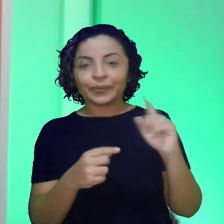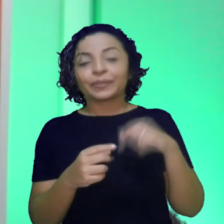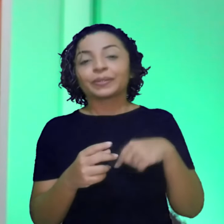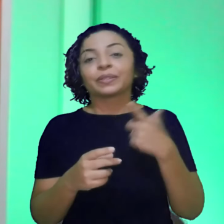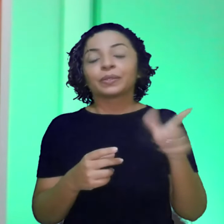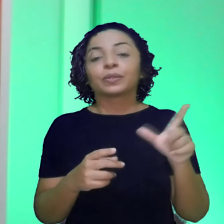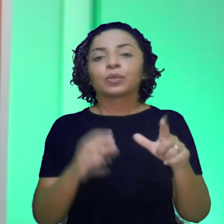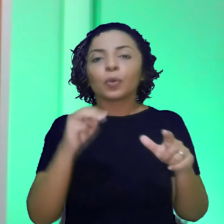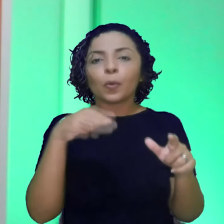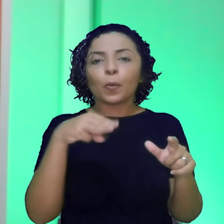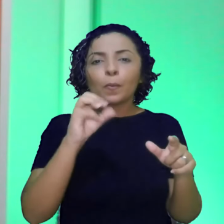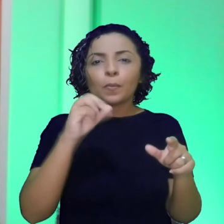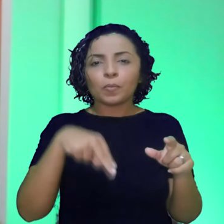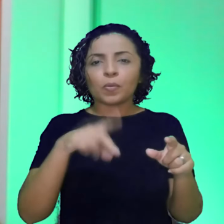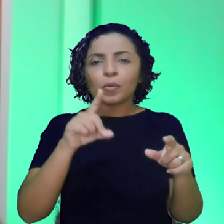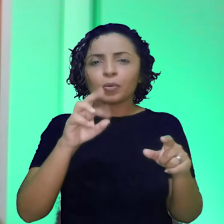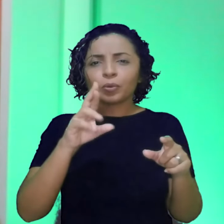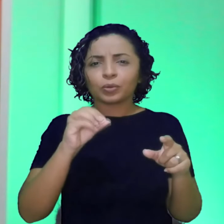Editora Mondrongo